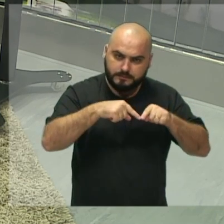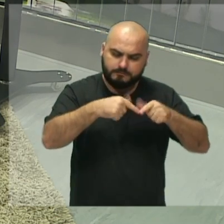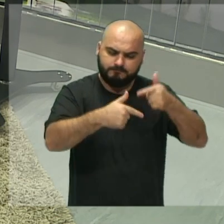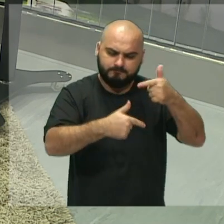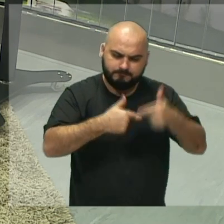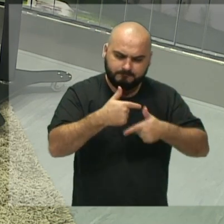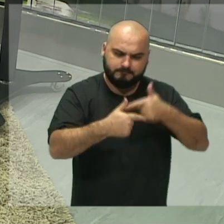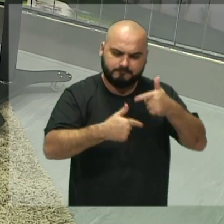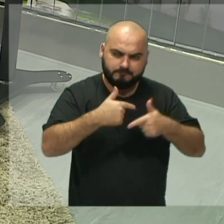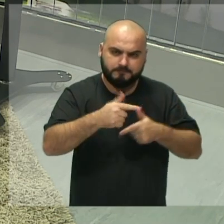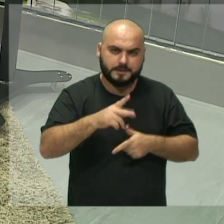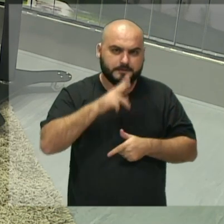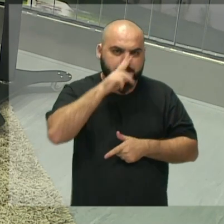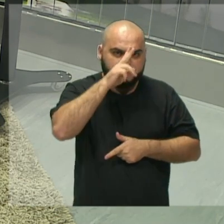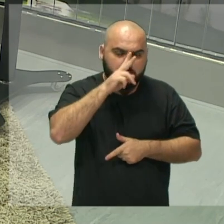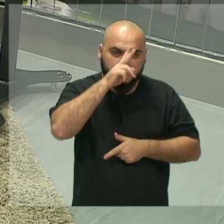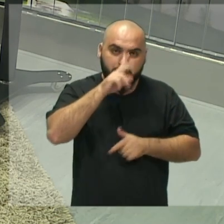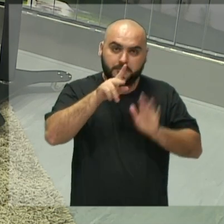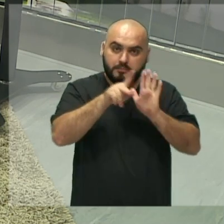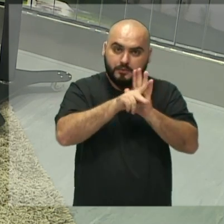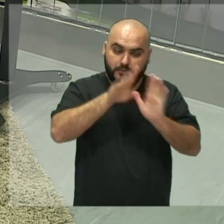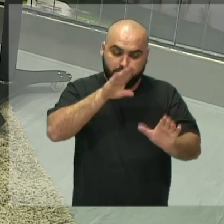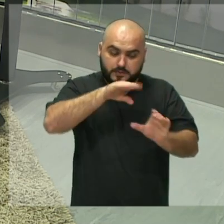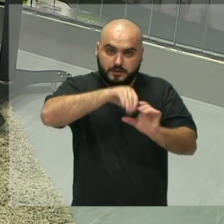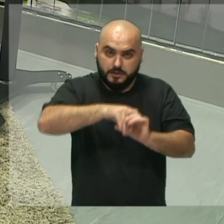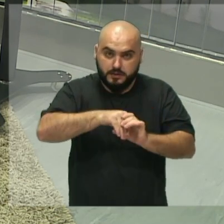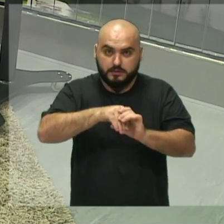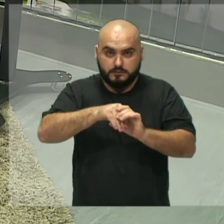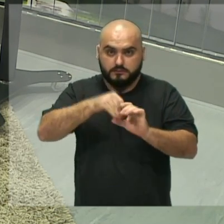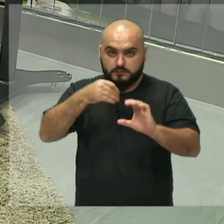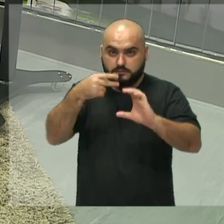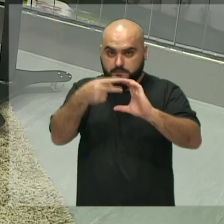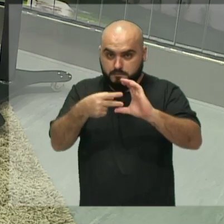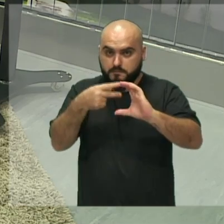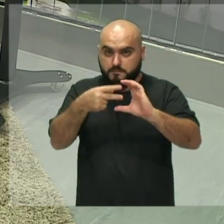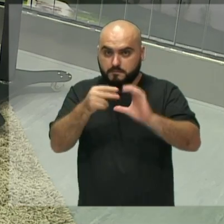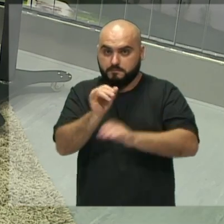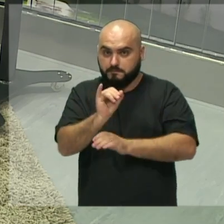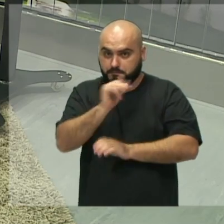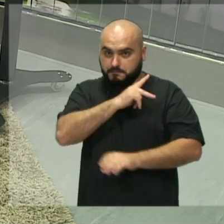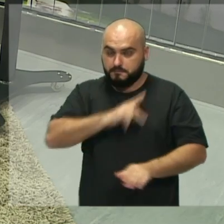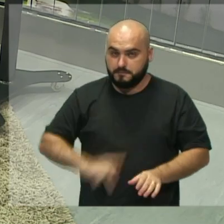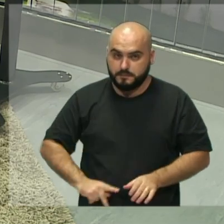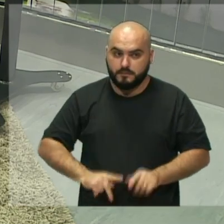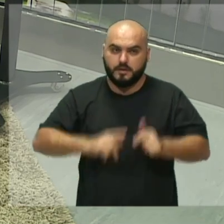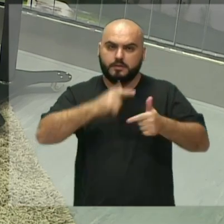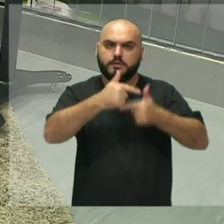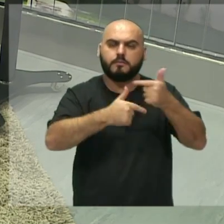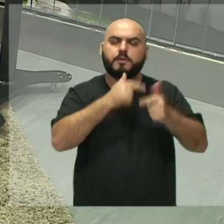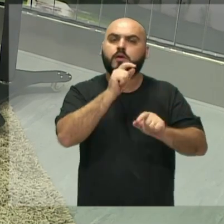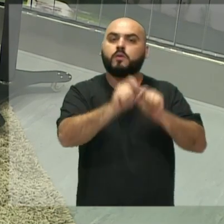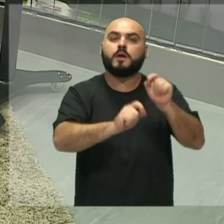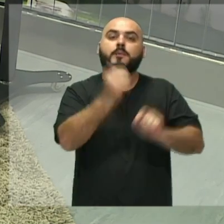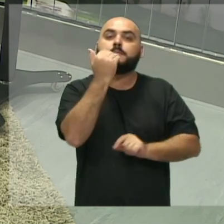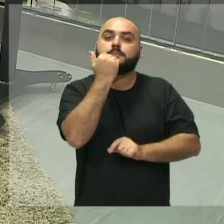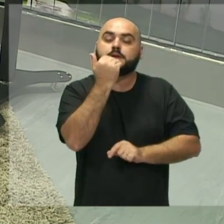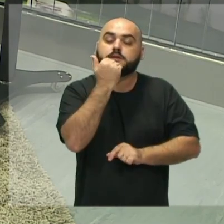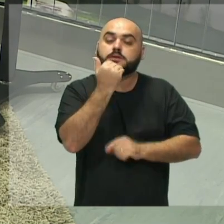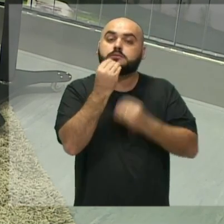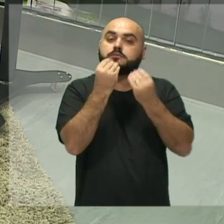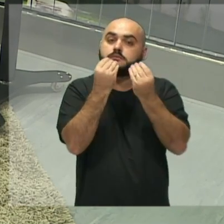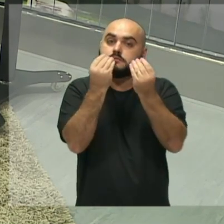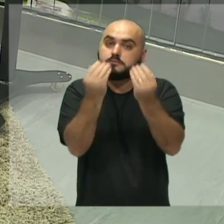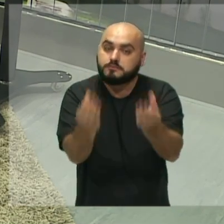das ações institucionais que o senhor comanda como presidente da casa, o senhor tem trabalhado por meio de indicações ao Poder